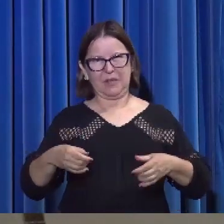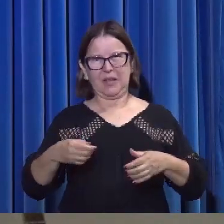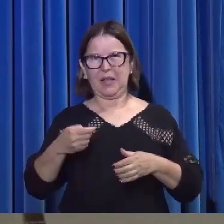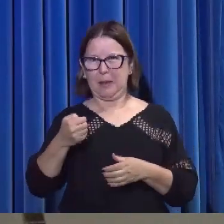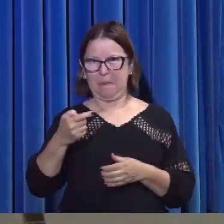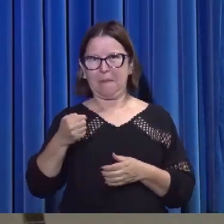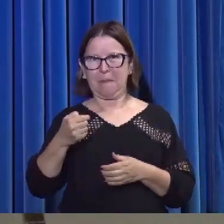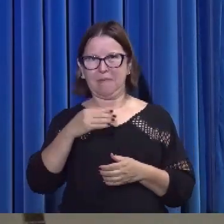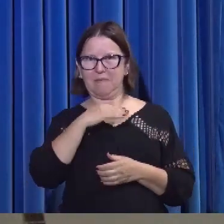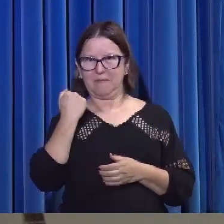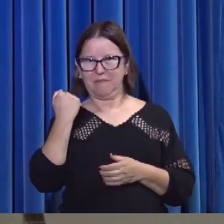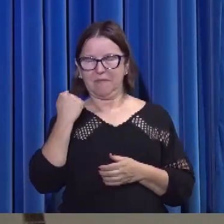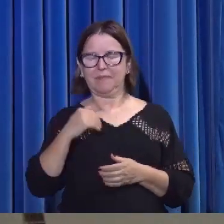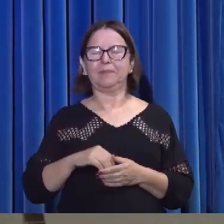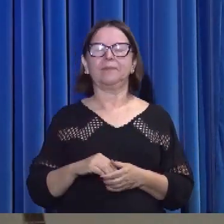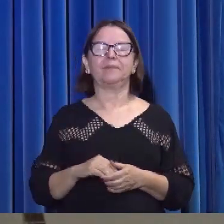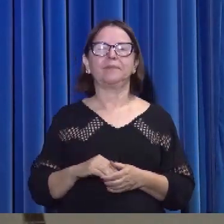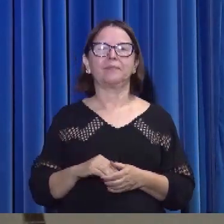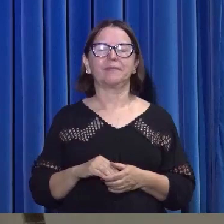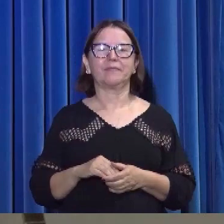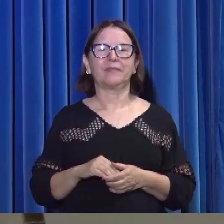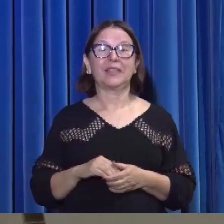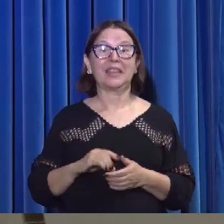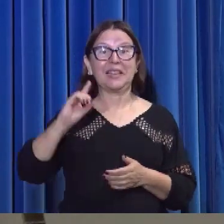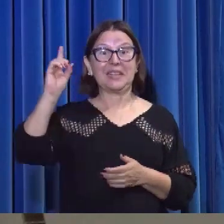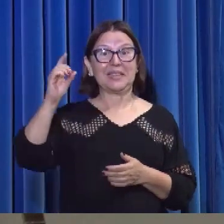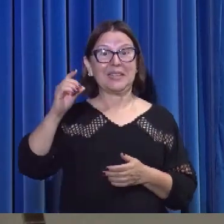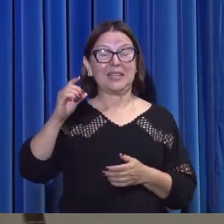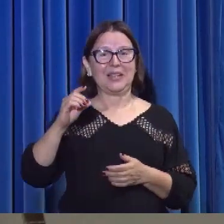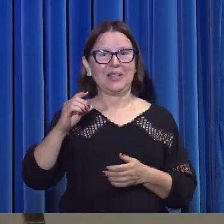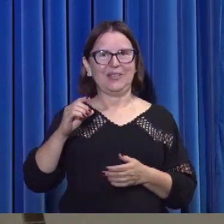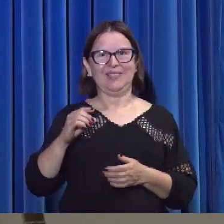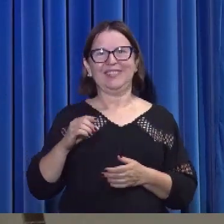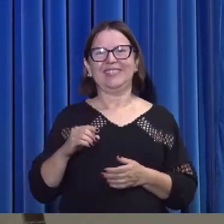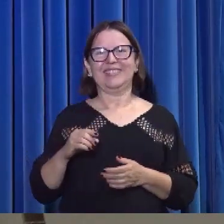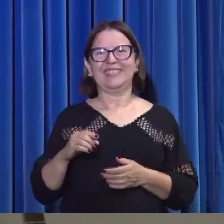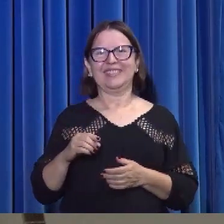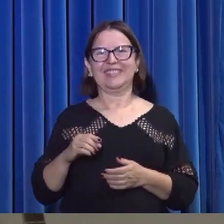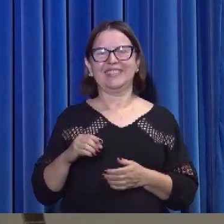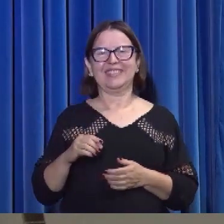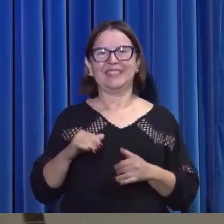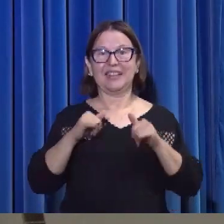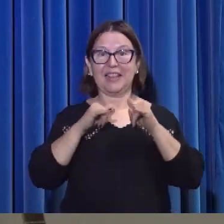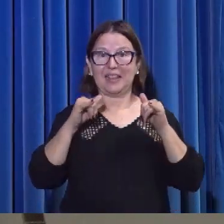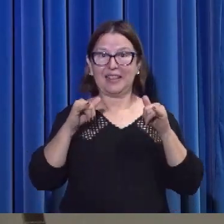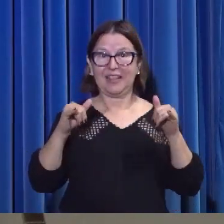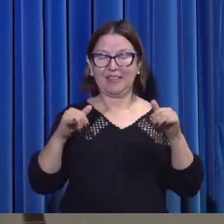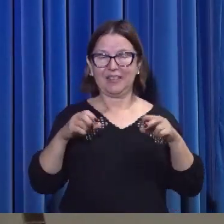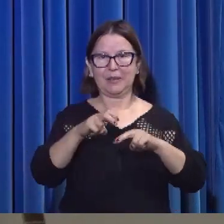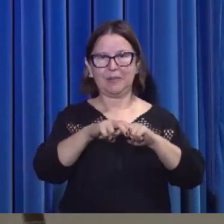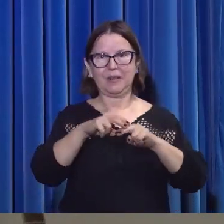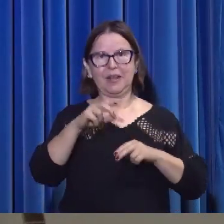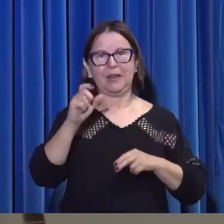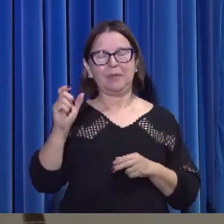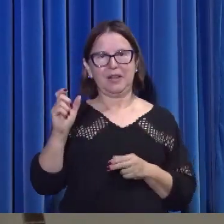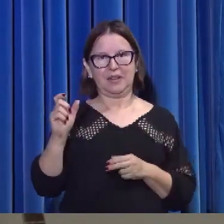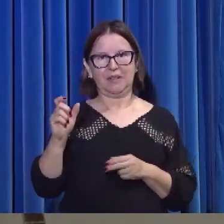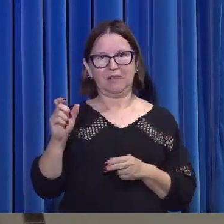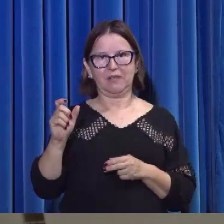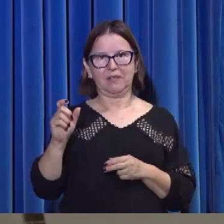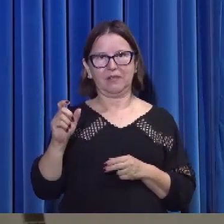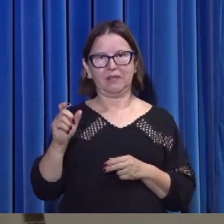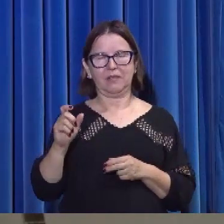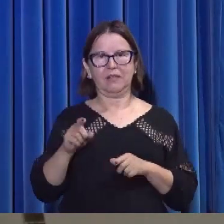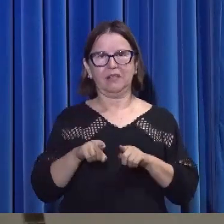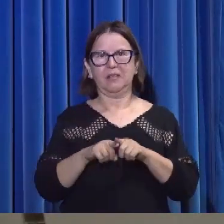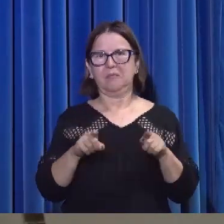Não obstante Deus nos orientar pela palavra a contabilizarmos nossos dias, nós frequentemente nos recusamos a fazê-lo. Não